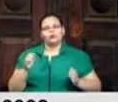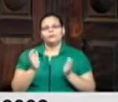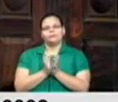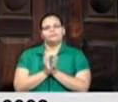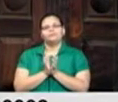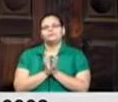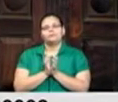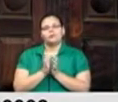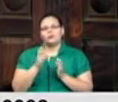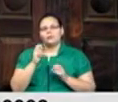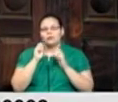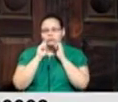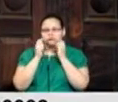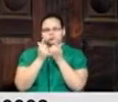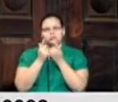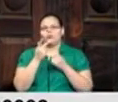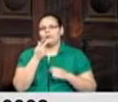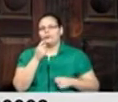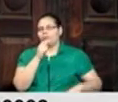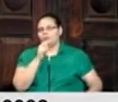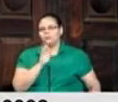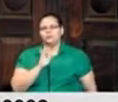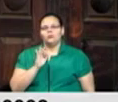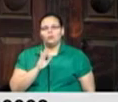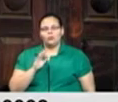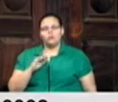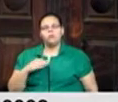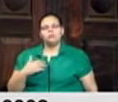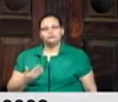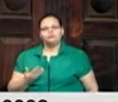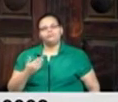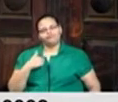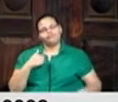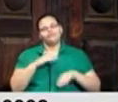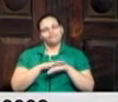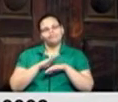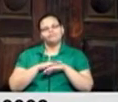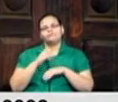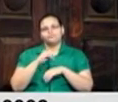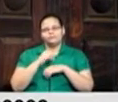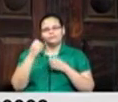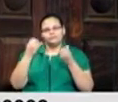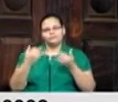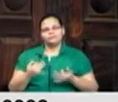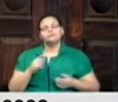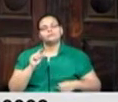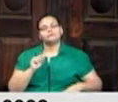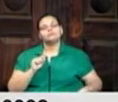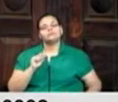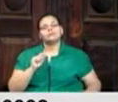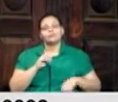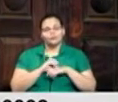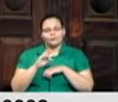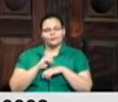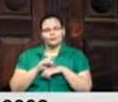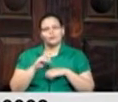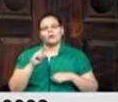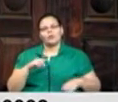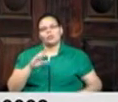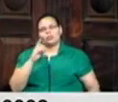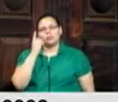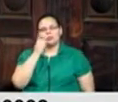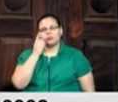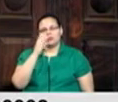não falei sobre o processo eleitoral. Queria dizer que o deputado Carlos